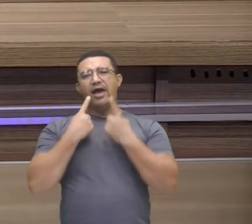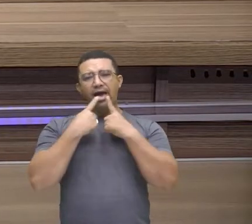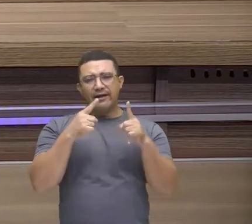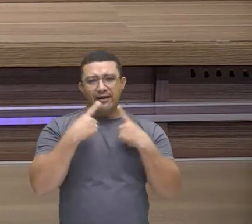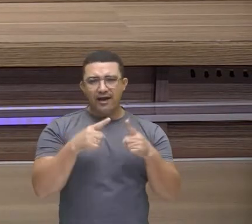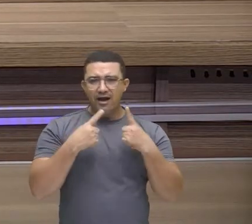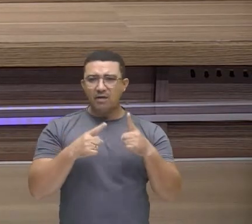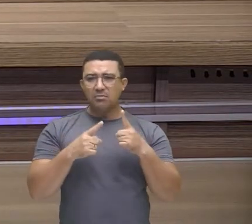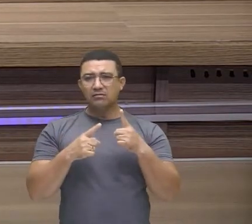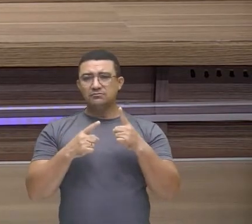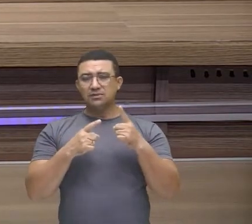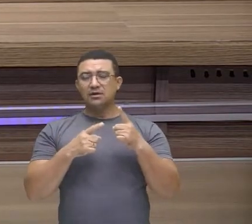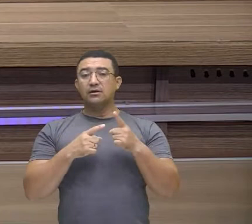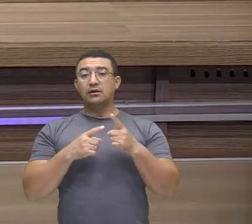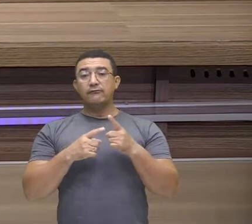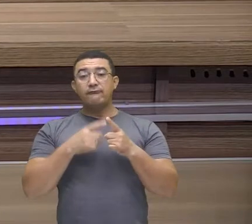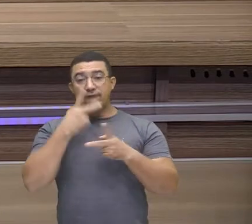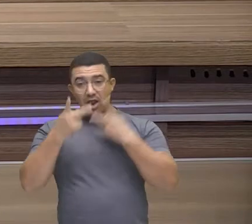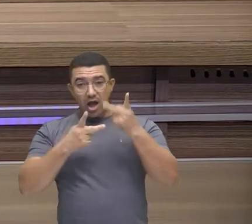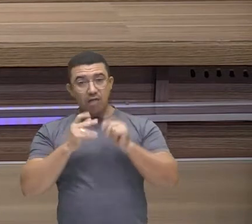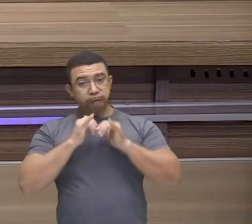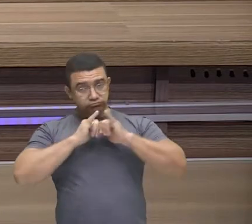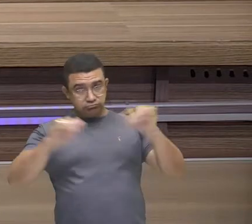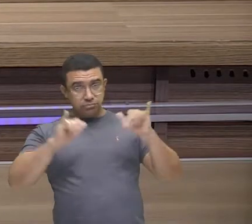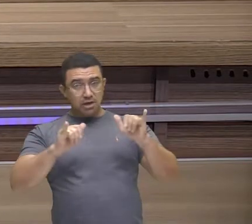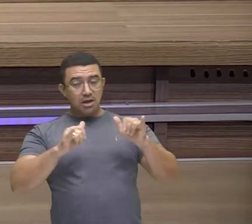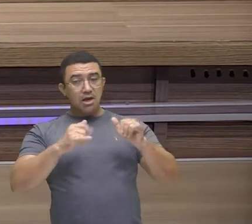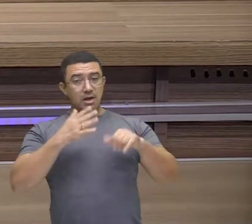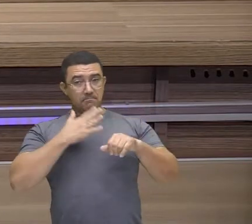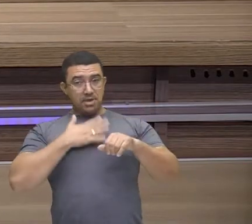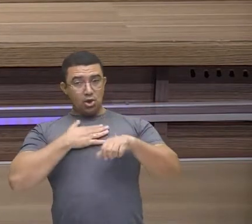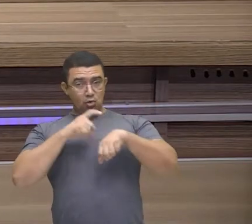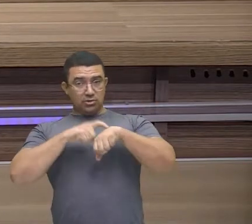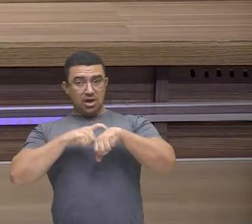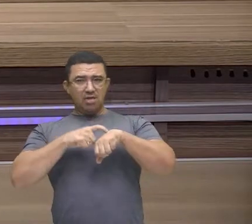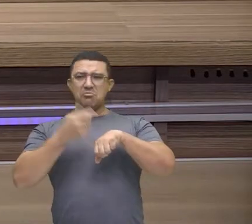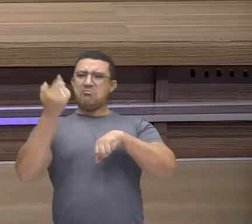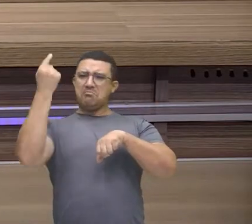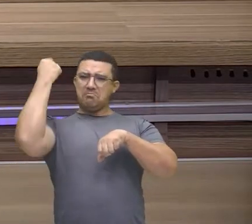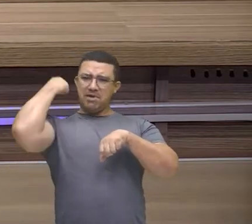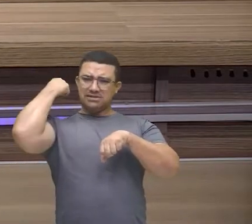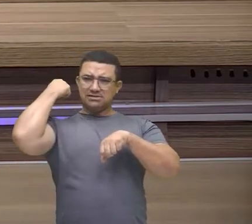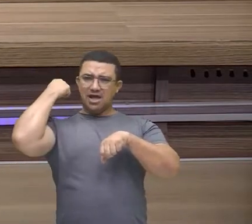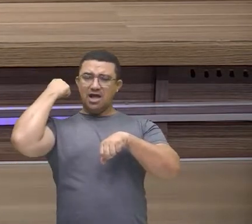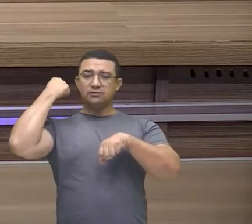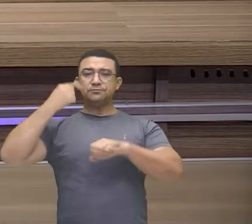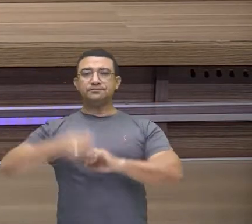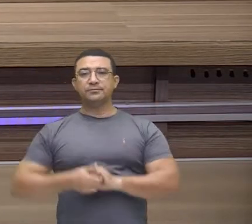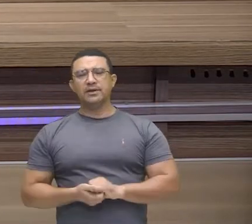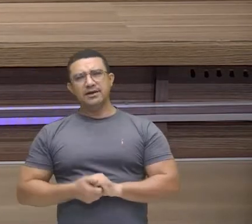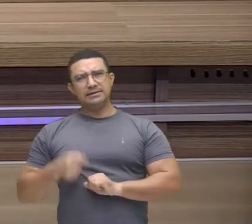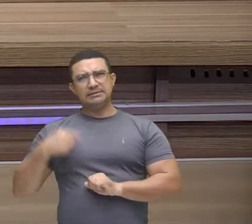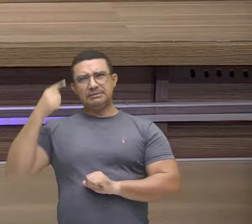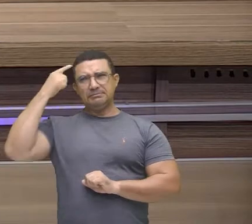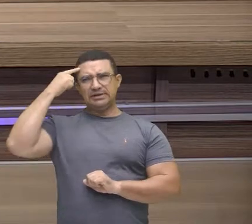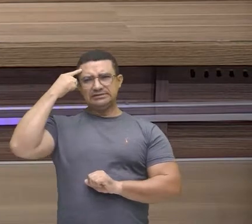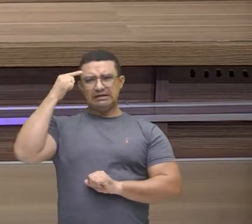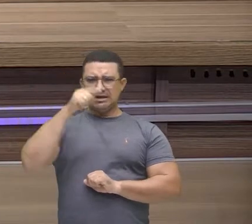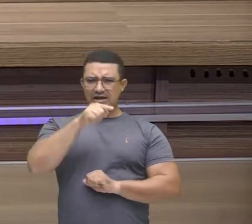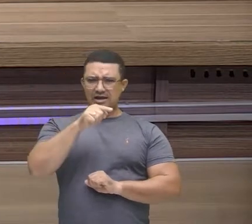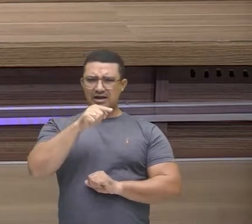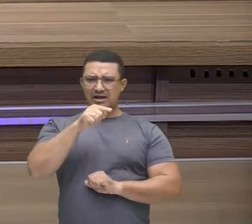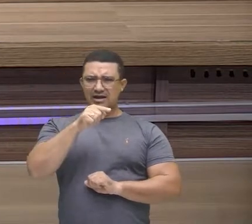no meu tempo, quando eu falo meu tempo, eles ficam numa expectativa, né? Que vão dizer, poxa,